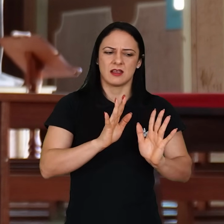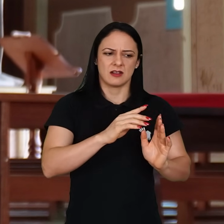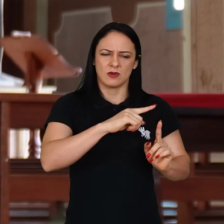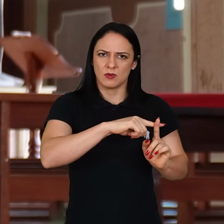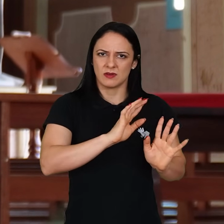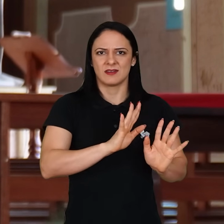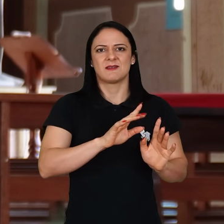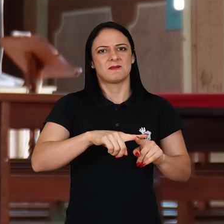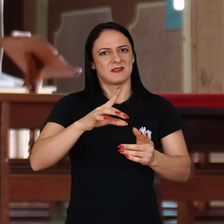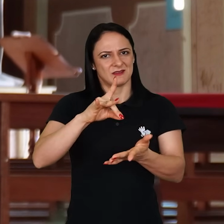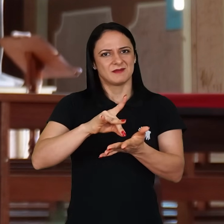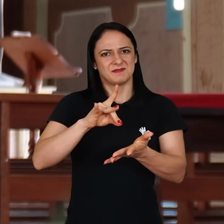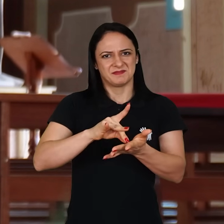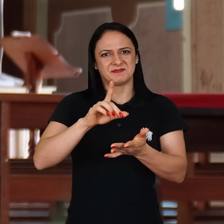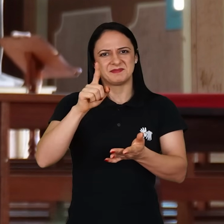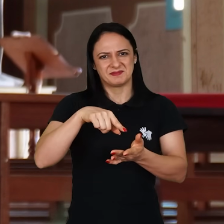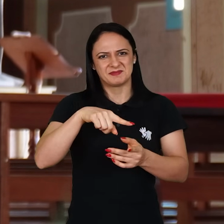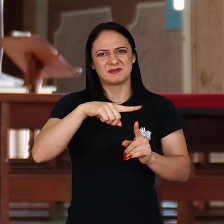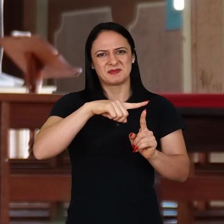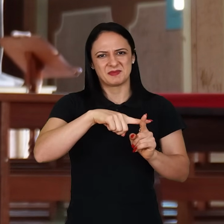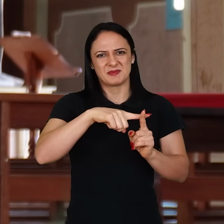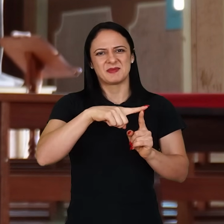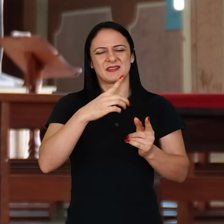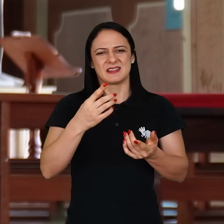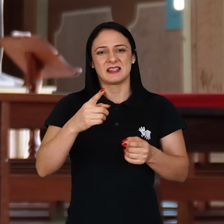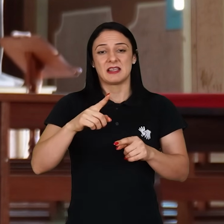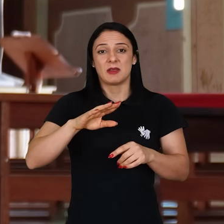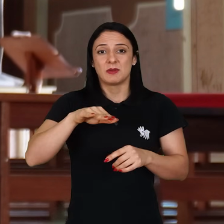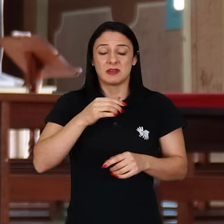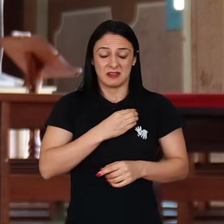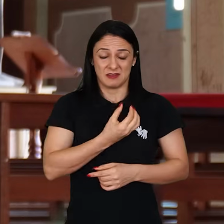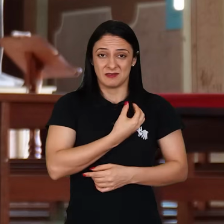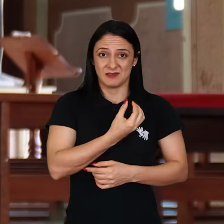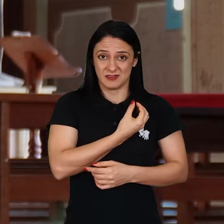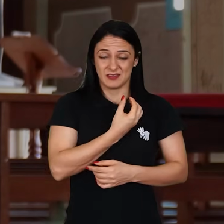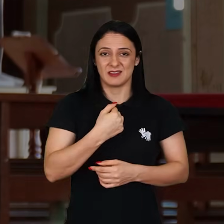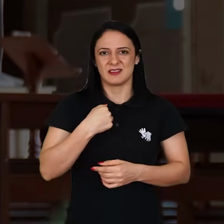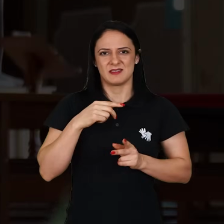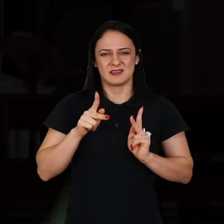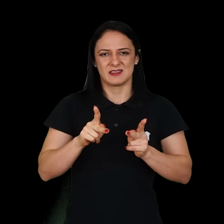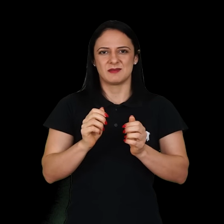para mim foi ela, foi intercessão dela. Enquanto vida eu tiver ali na porta, eu estarei.